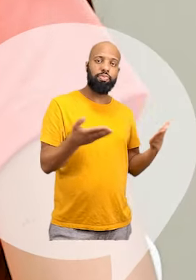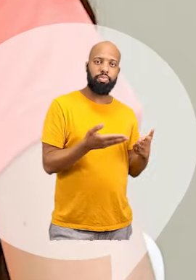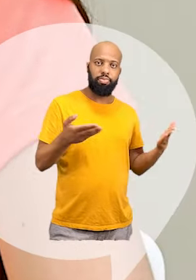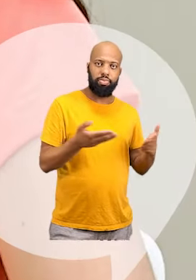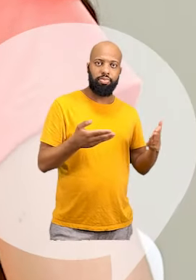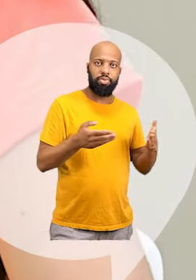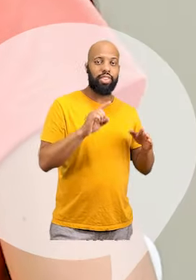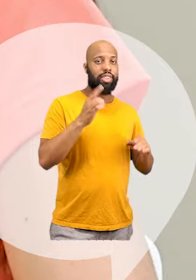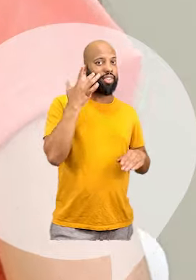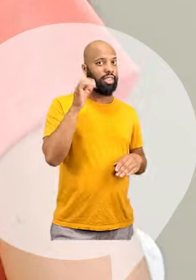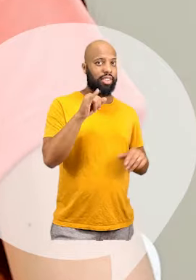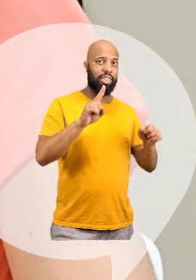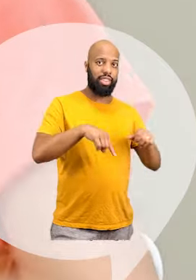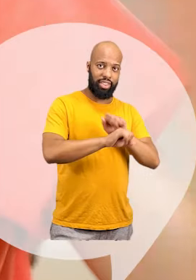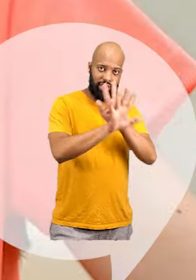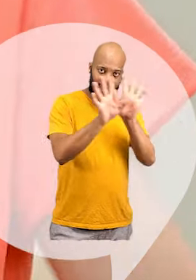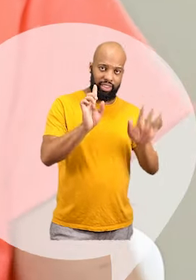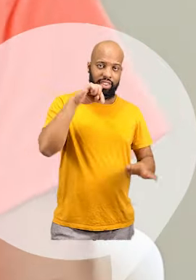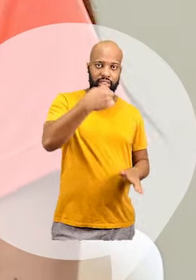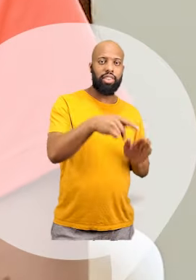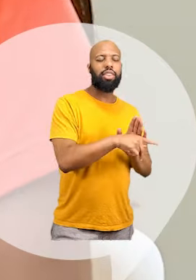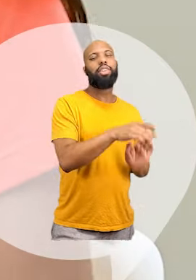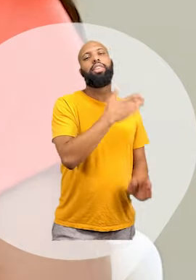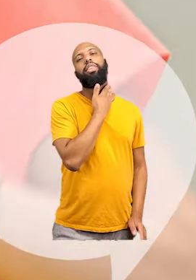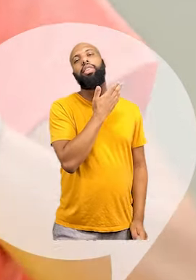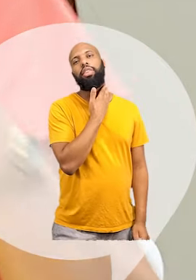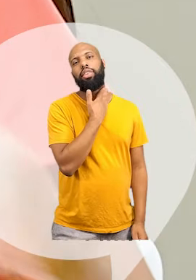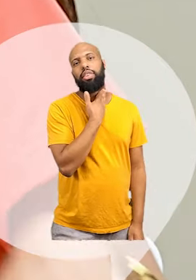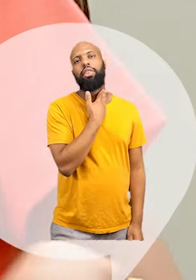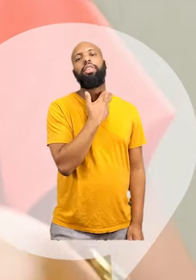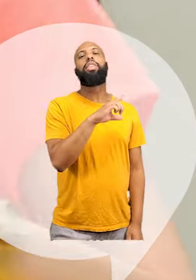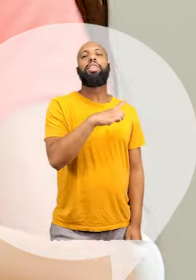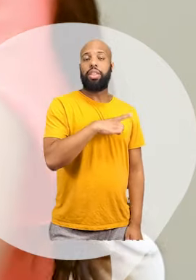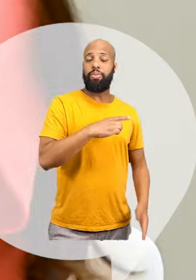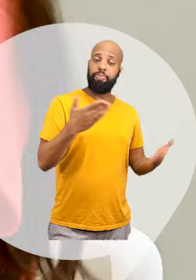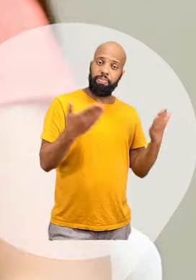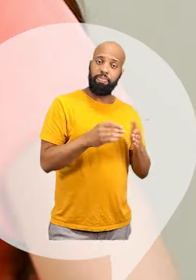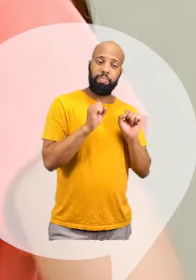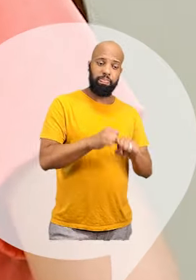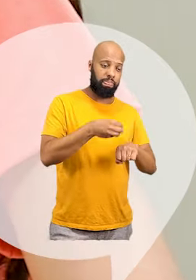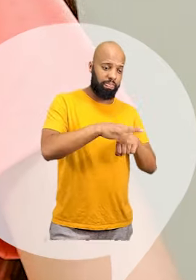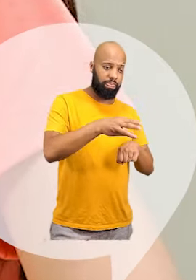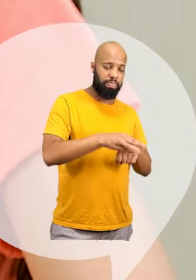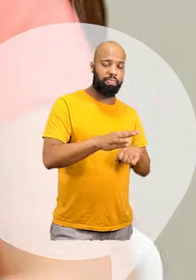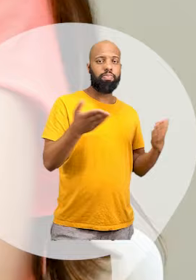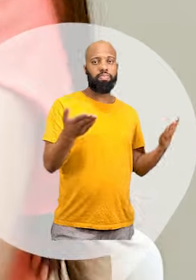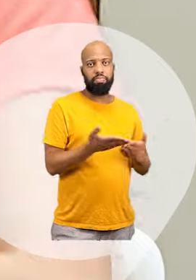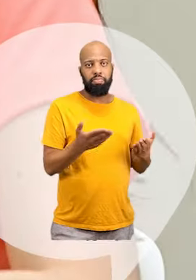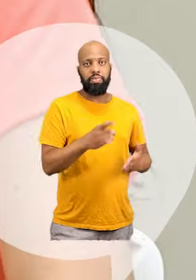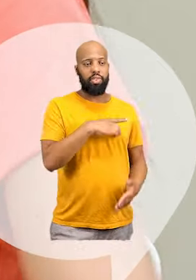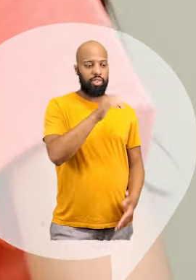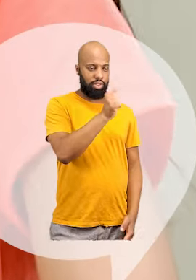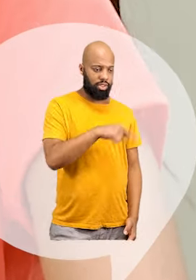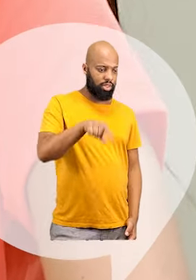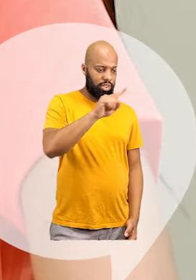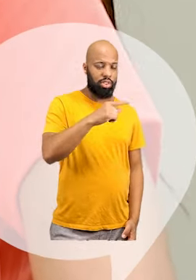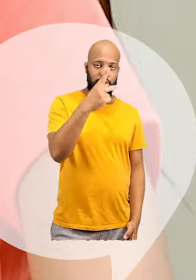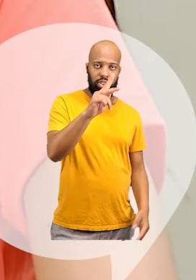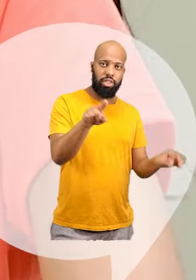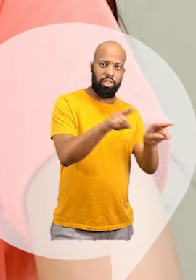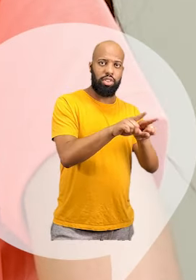nem ficou muito claro para vocês depois desse bate-papo que a gente teve todo vocês podem deixar que além dos arrobas de